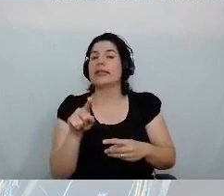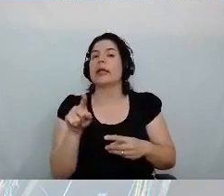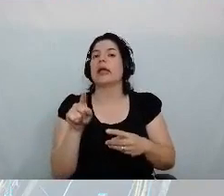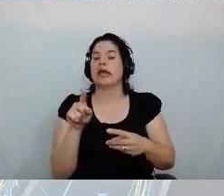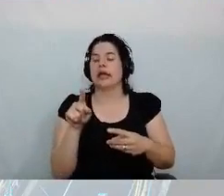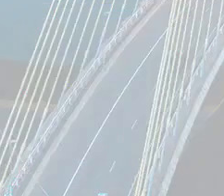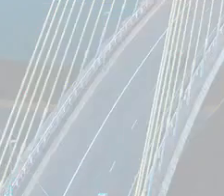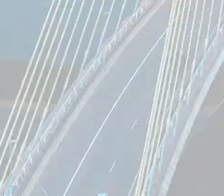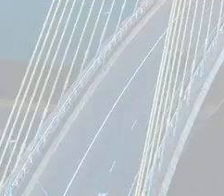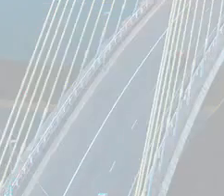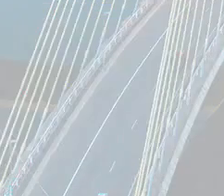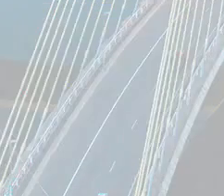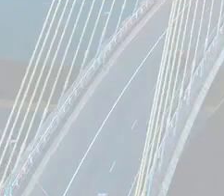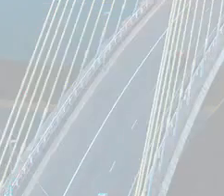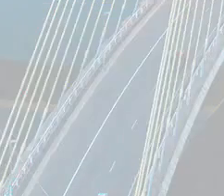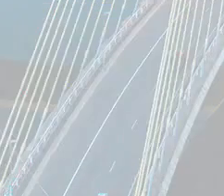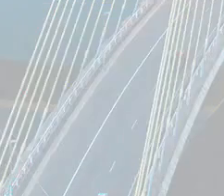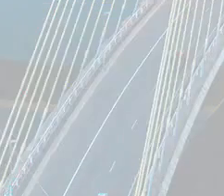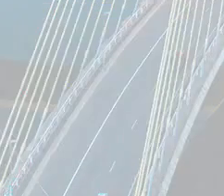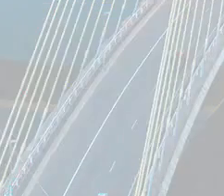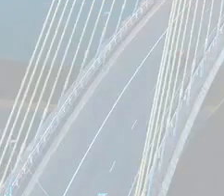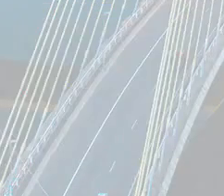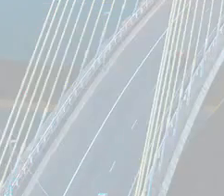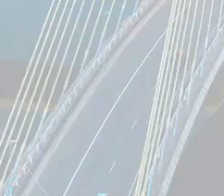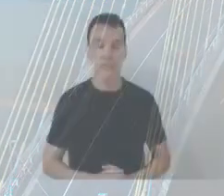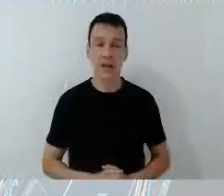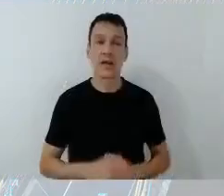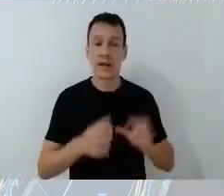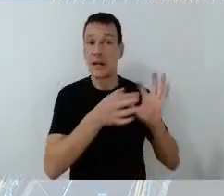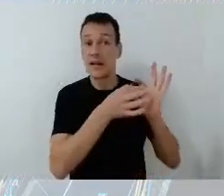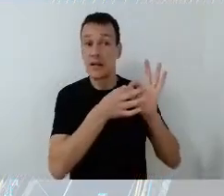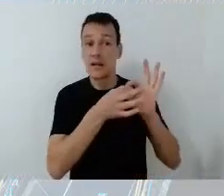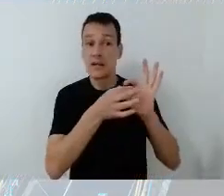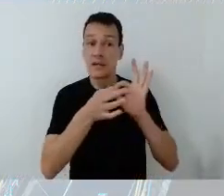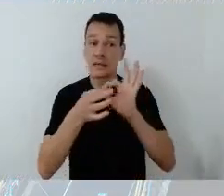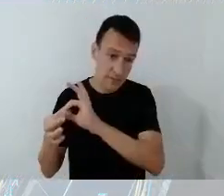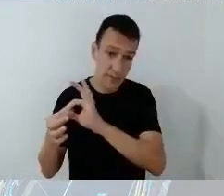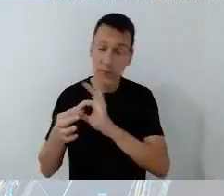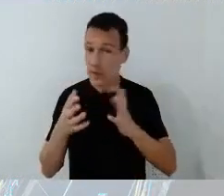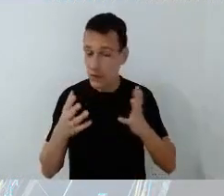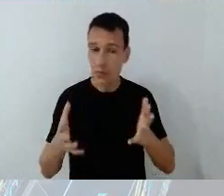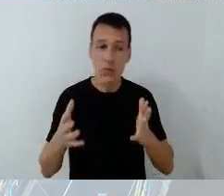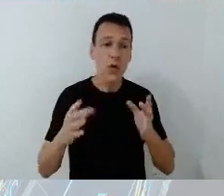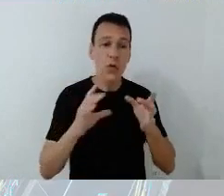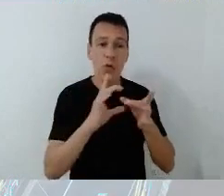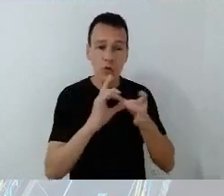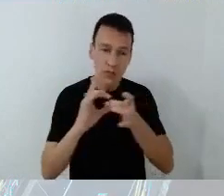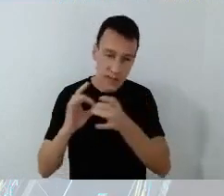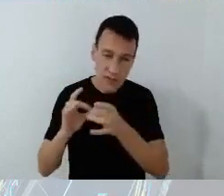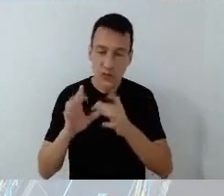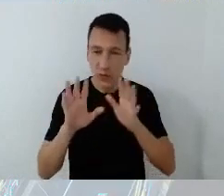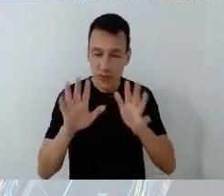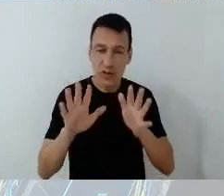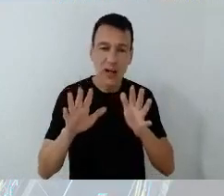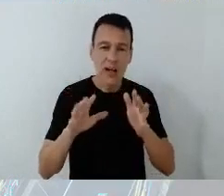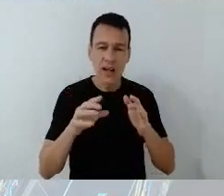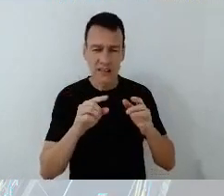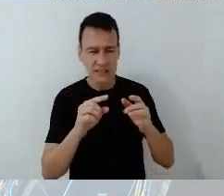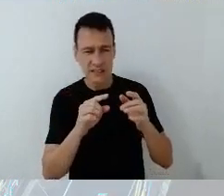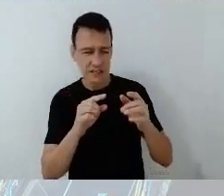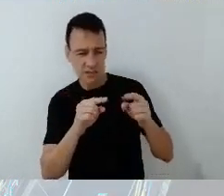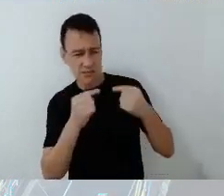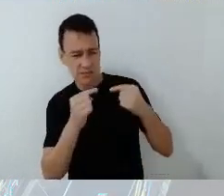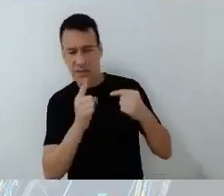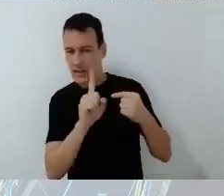linha de raciocínio lógico, com contexto, quebra de objeções e call to action. Call to action é importante. Quando vocês terminam